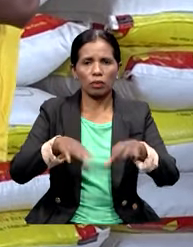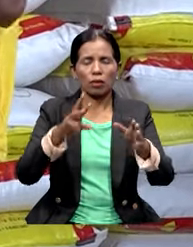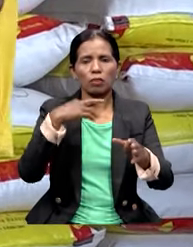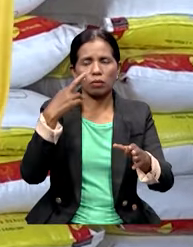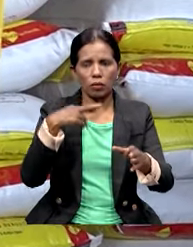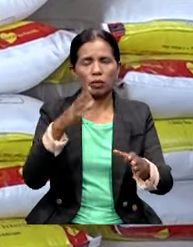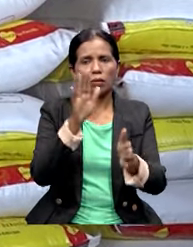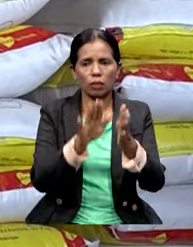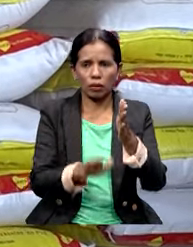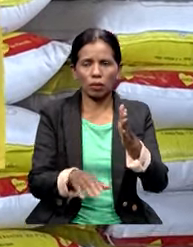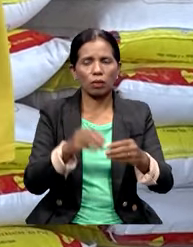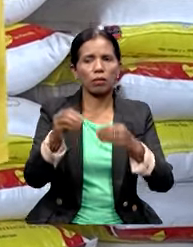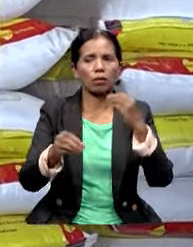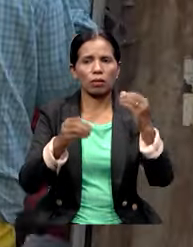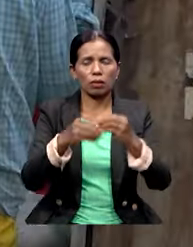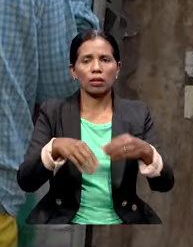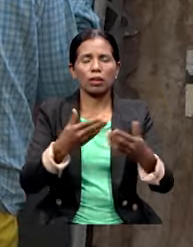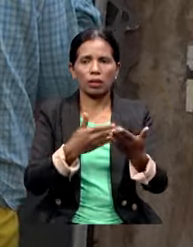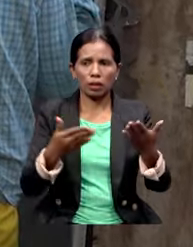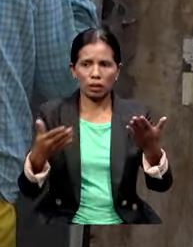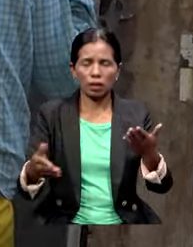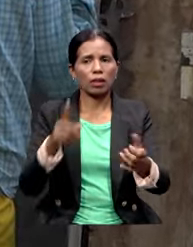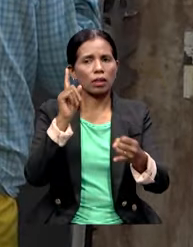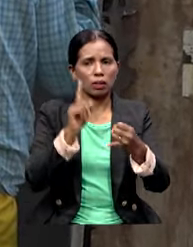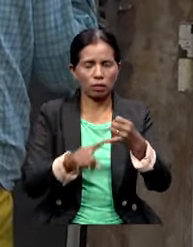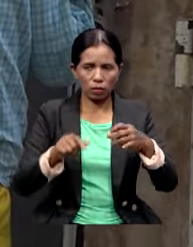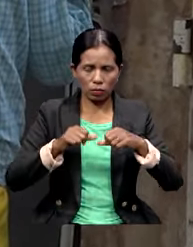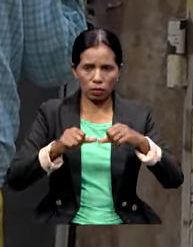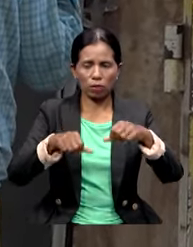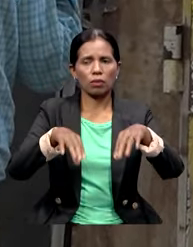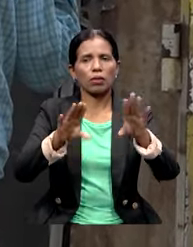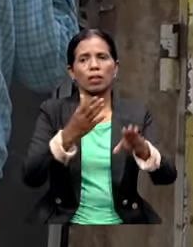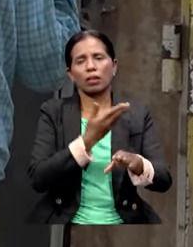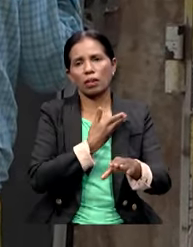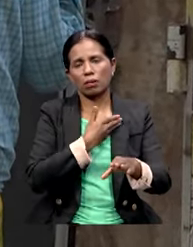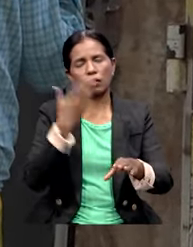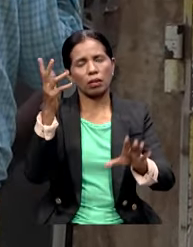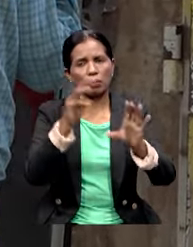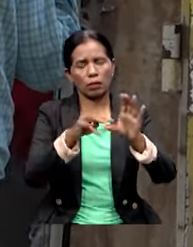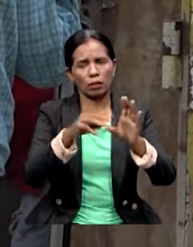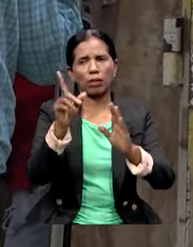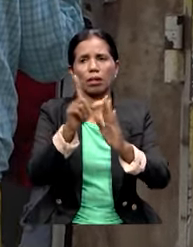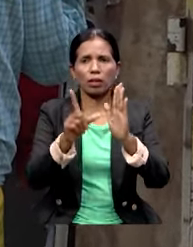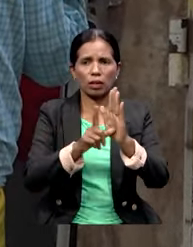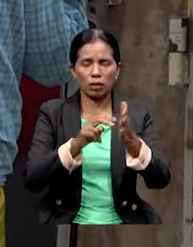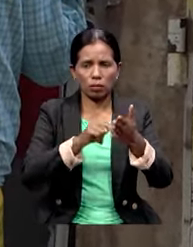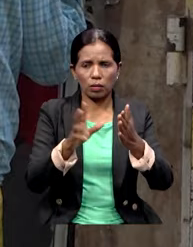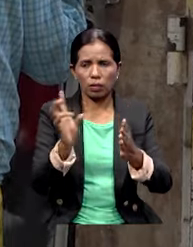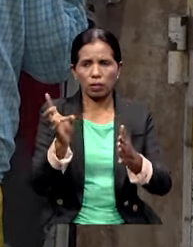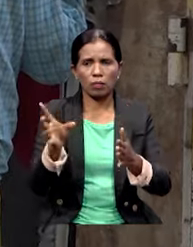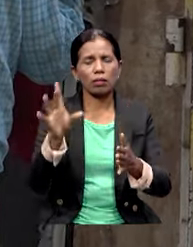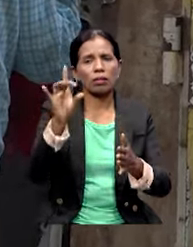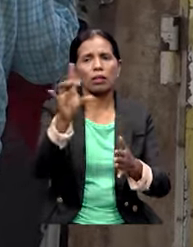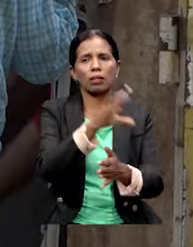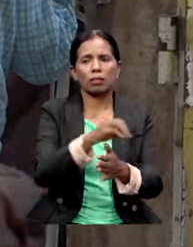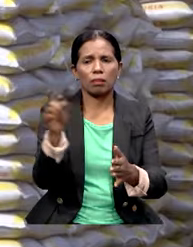barato, relaciona ao preço sasan, nebe ikus-ikus ne continua as e a mercado. E a decreto-lei número 1 para ringor on